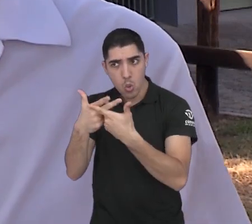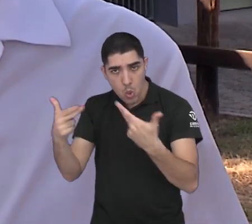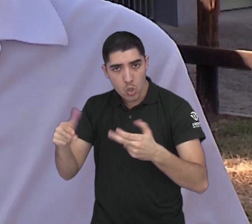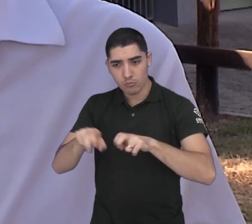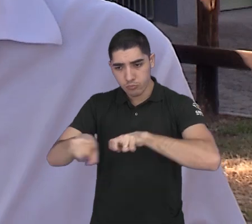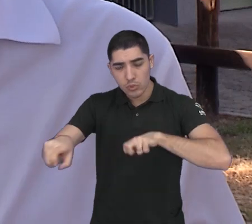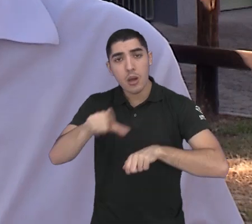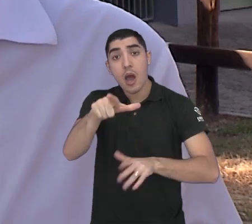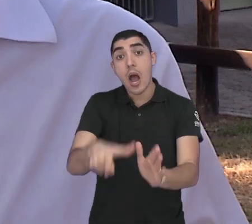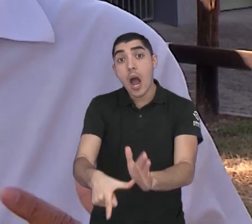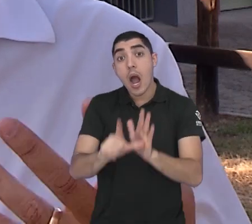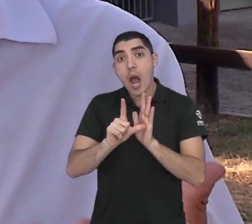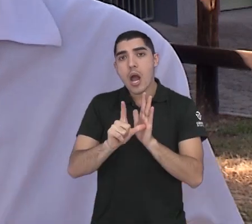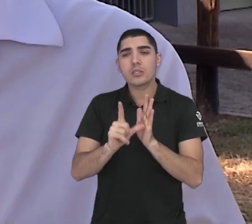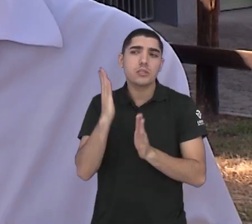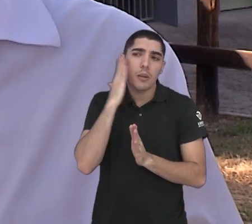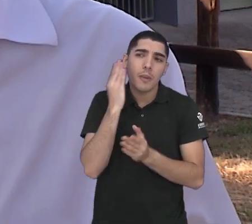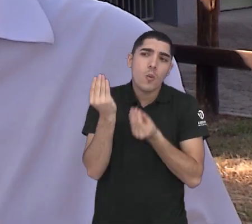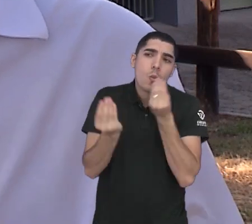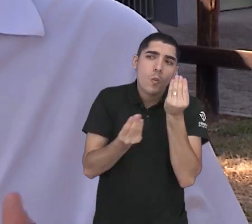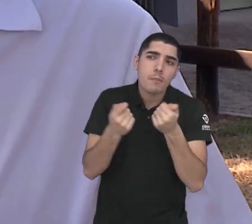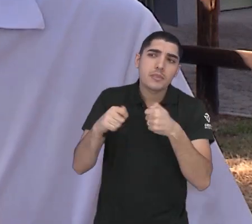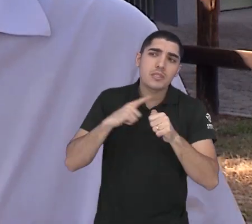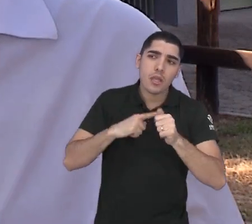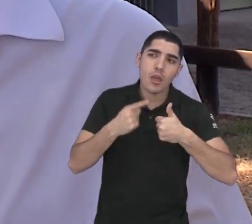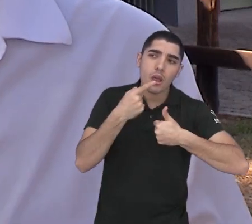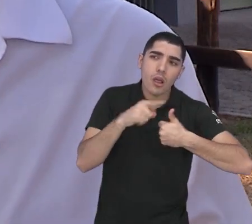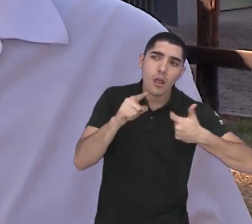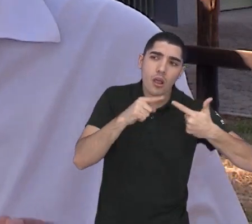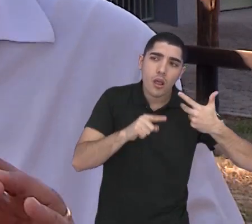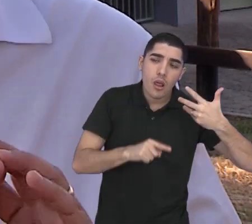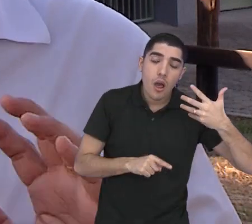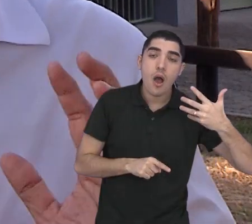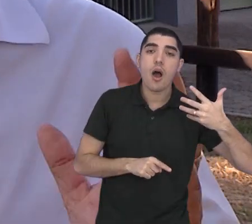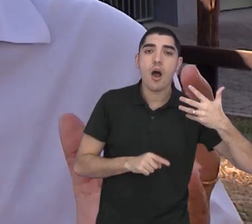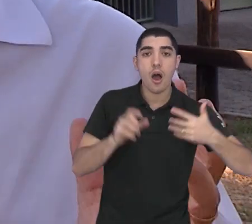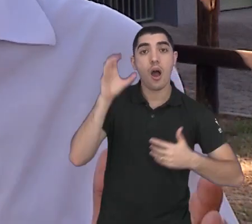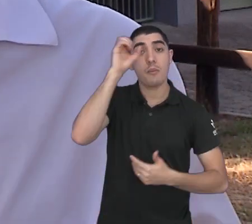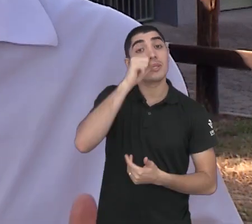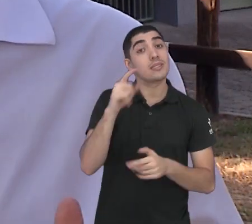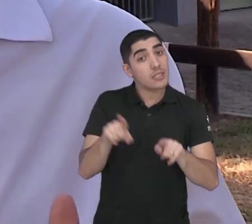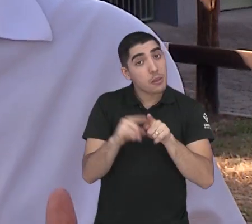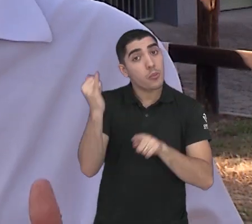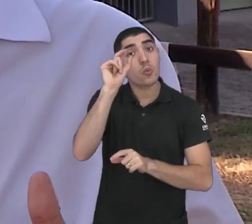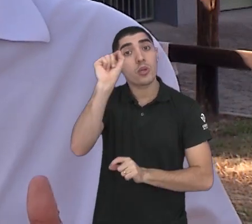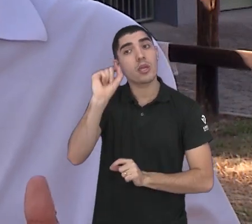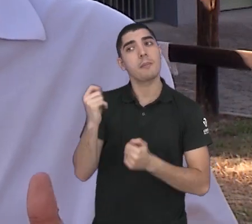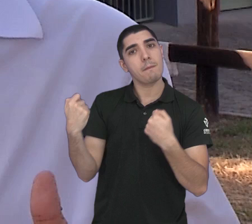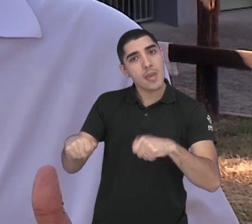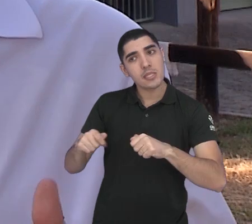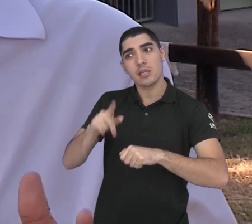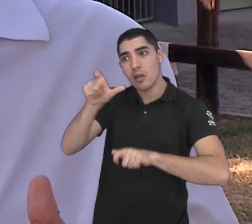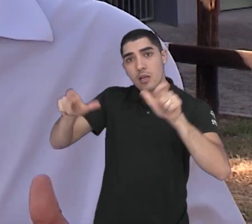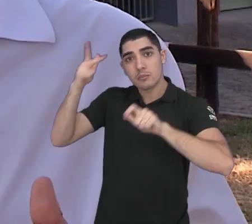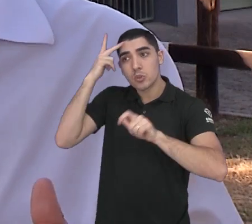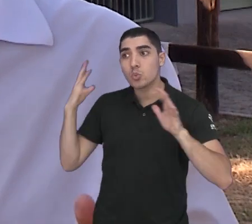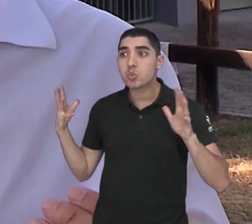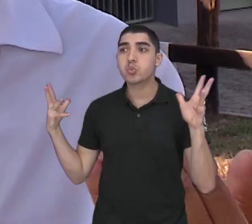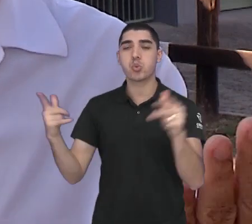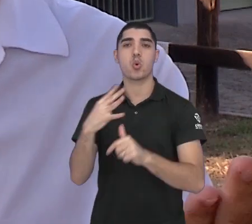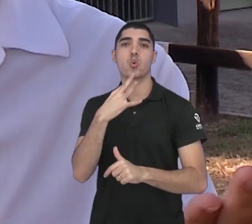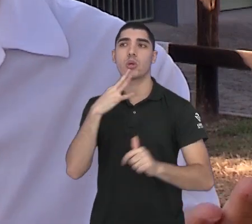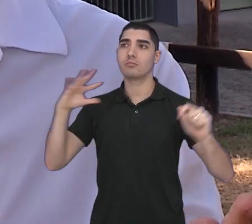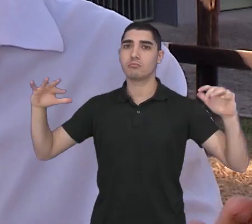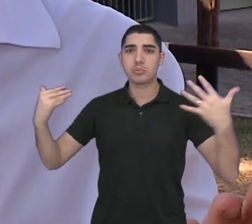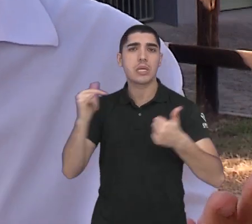procure se identificar, saber como. E nós estamos propondo isso, uma abertura maior da visibilidade do